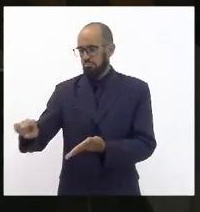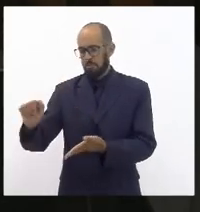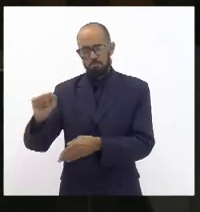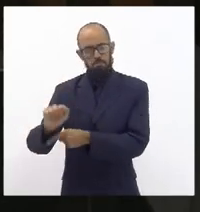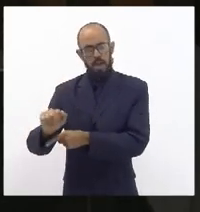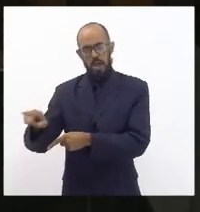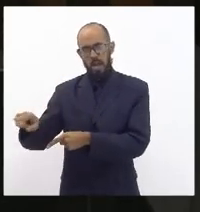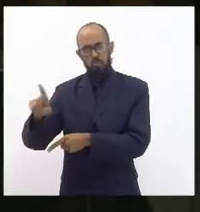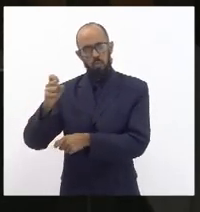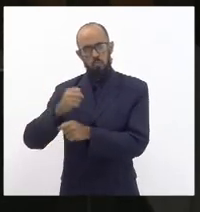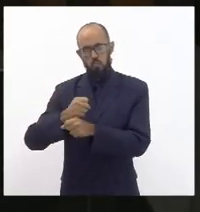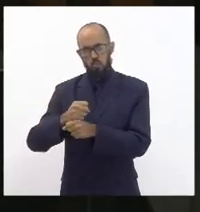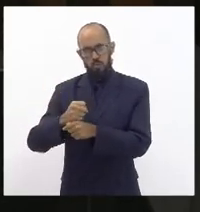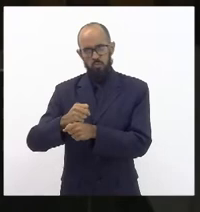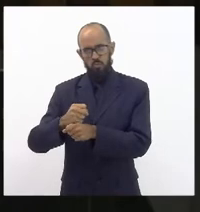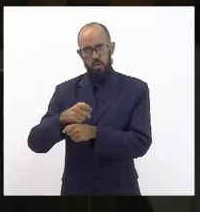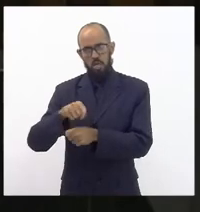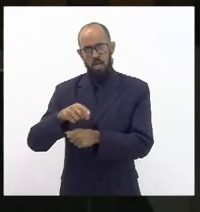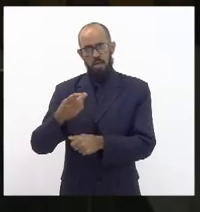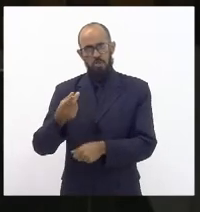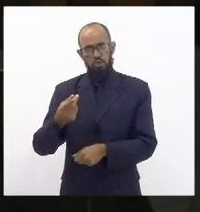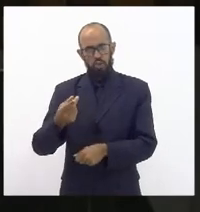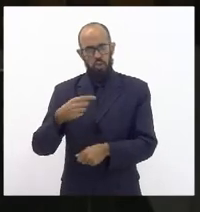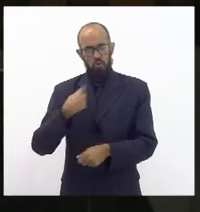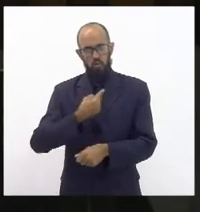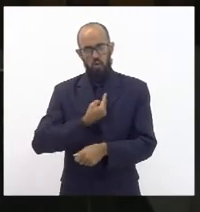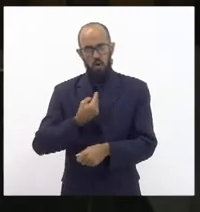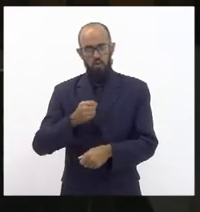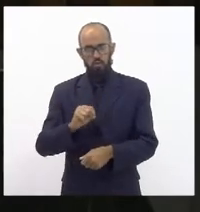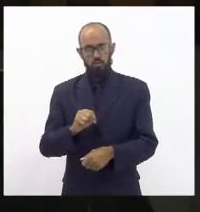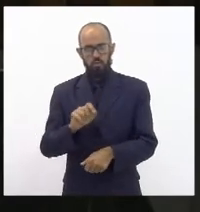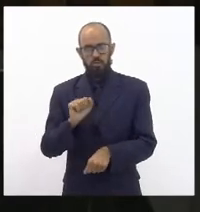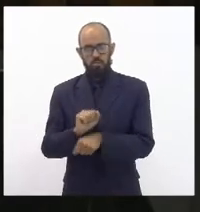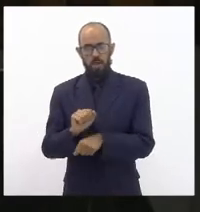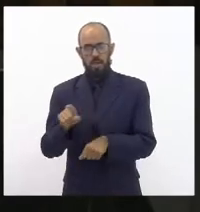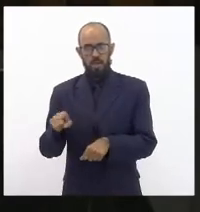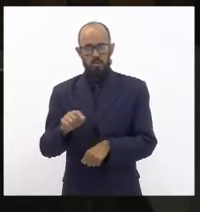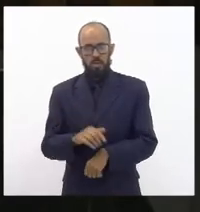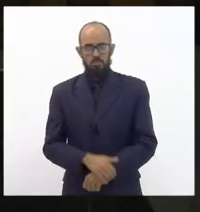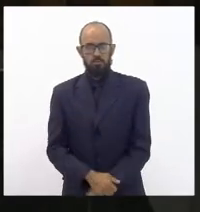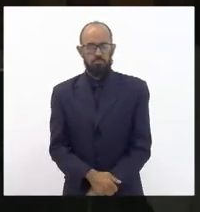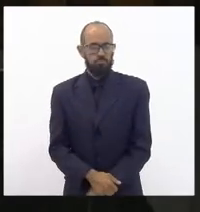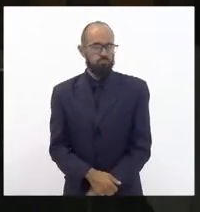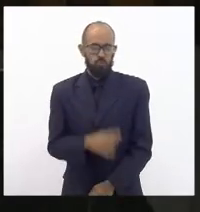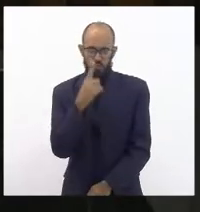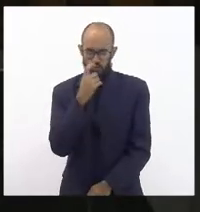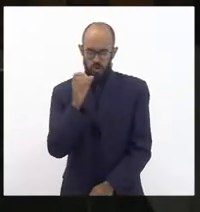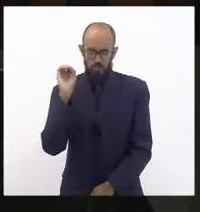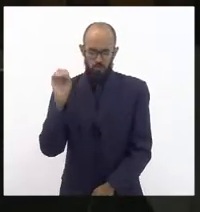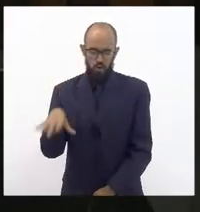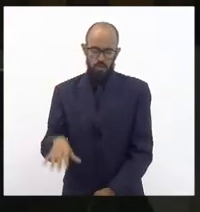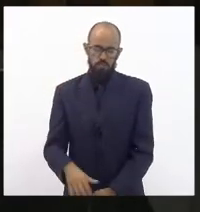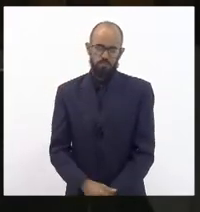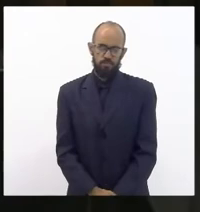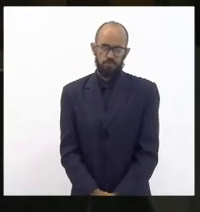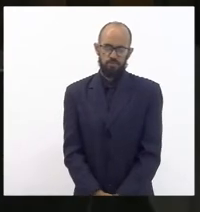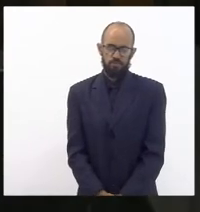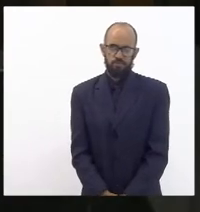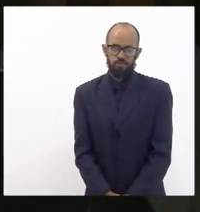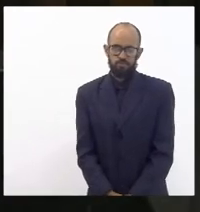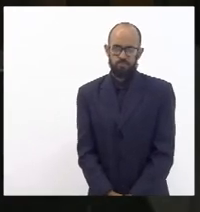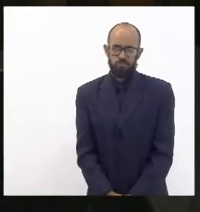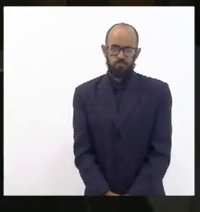ou seja dinheiro nosso dinheiro do contribuinte niteroiense jogado fora porque é